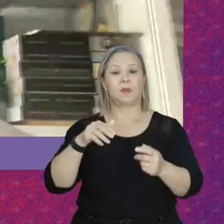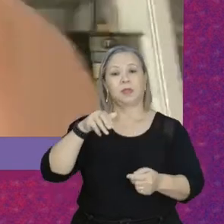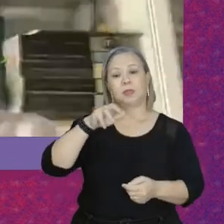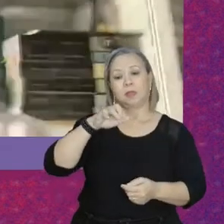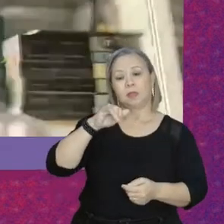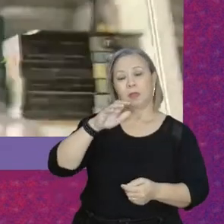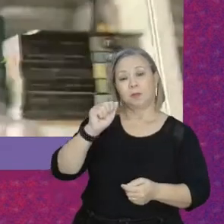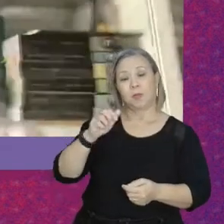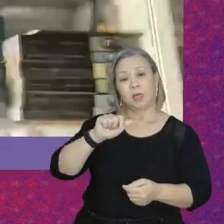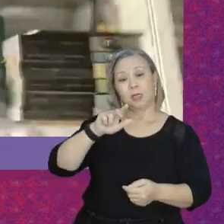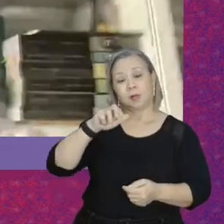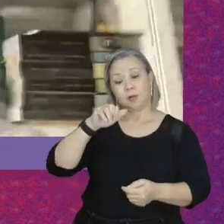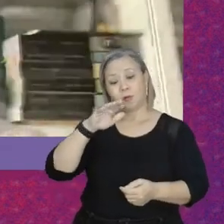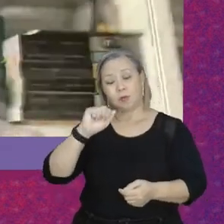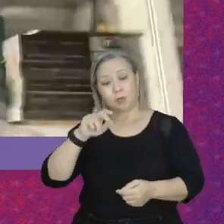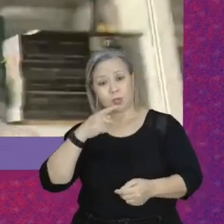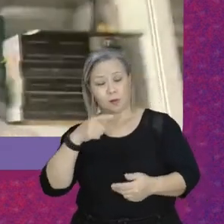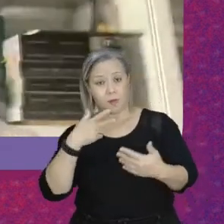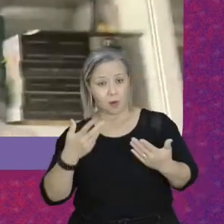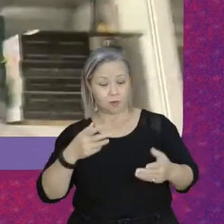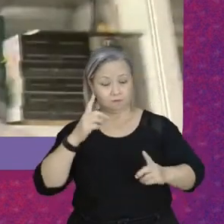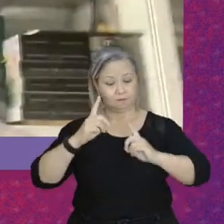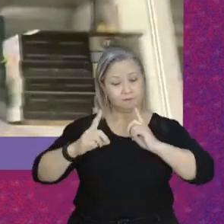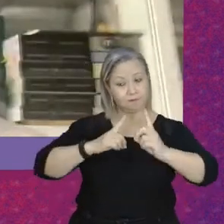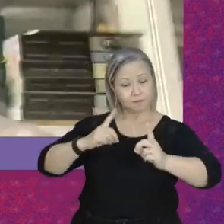dialoga com isso que a Olga acabou de colocar.